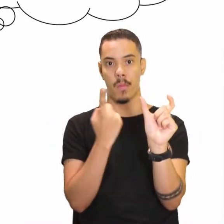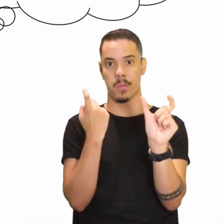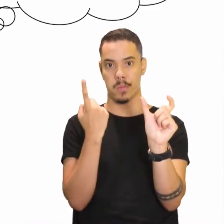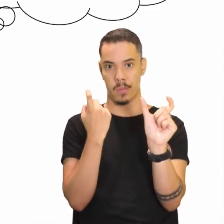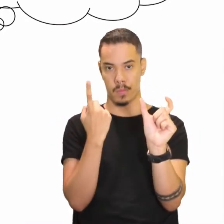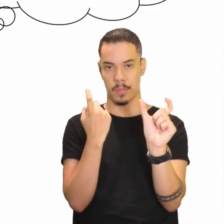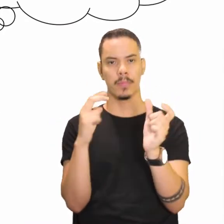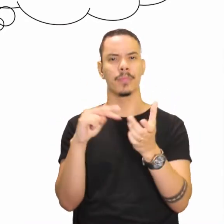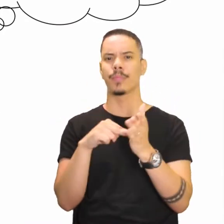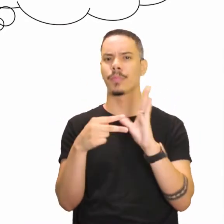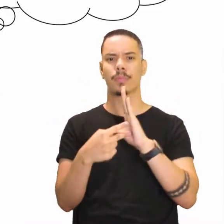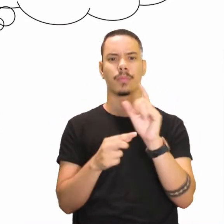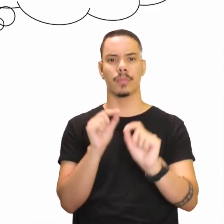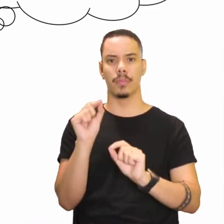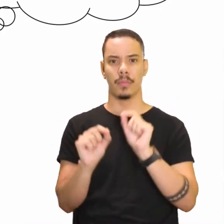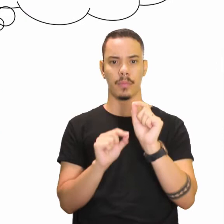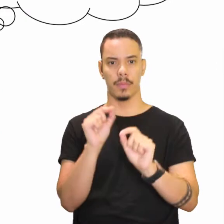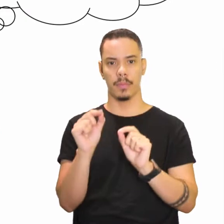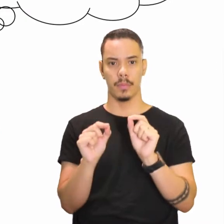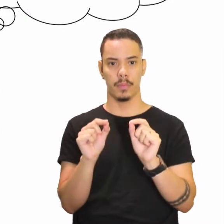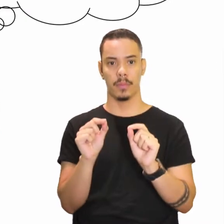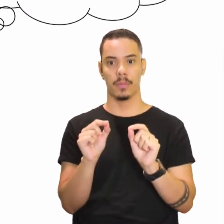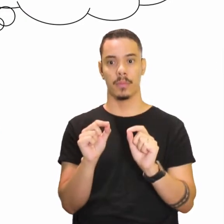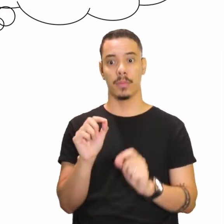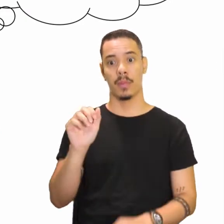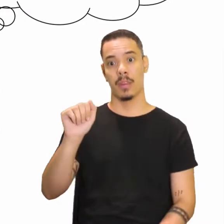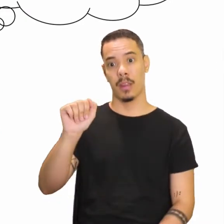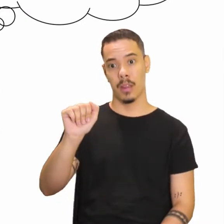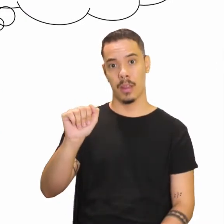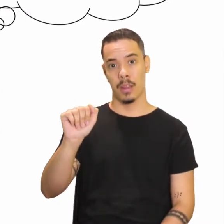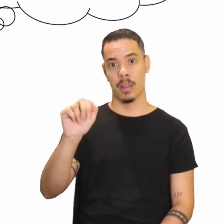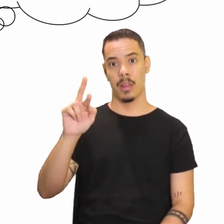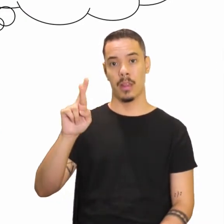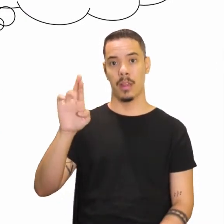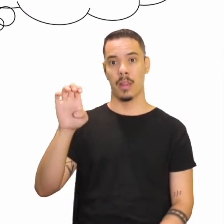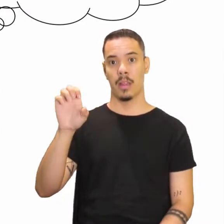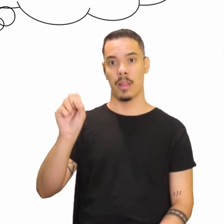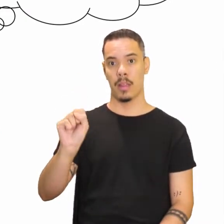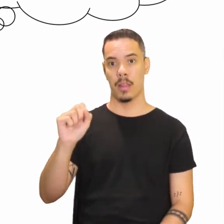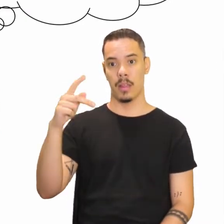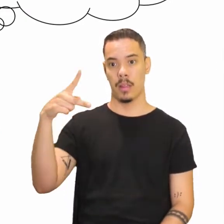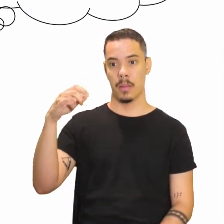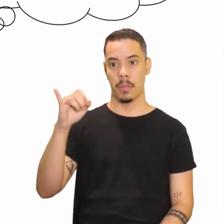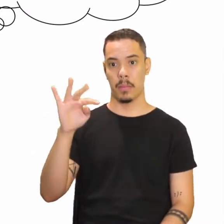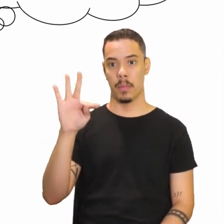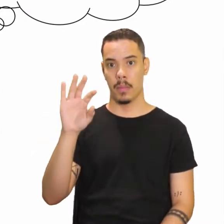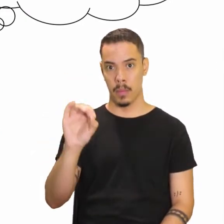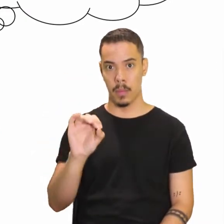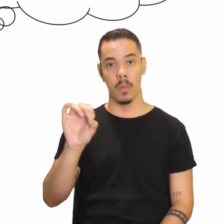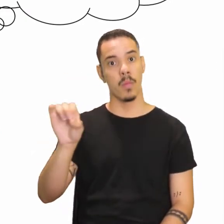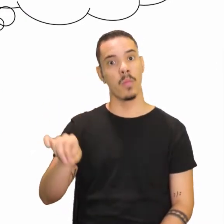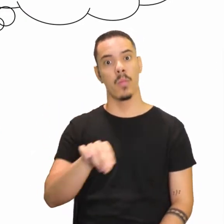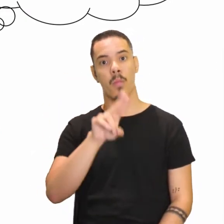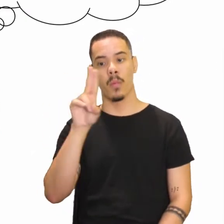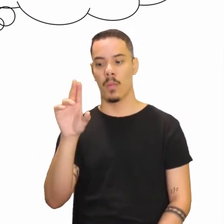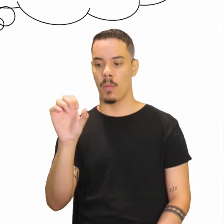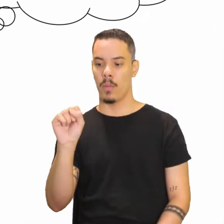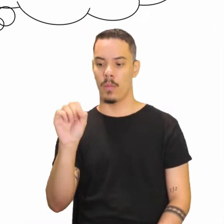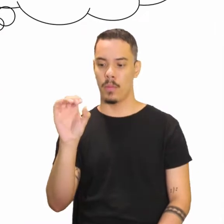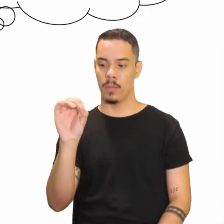palavra. Quer dizer a respeito de e sobre algo. Quer